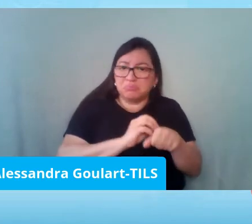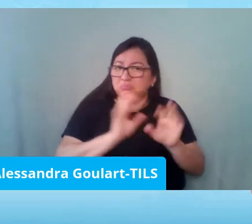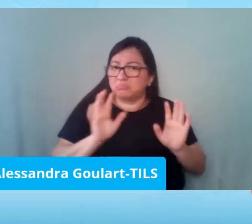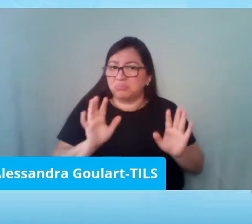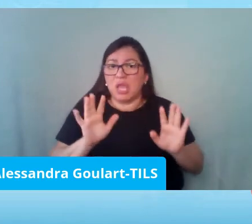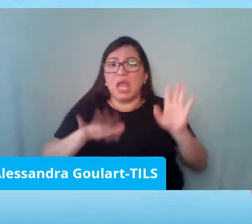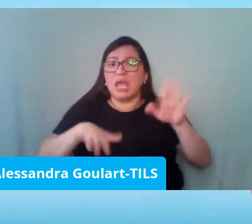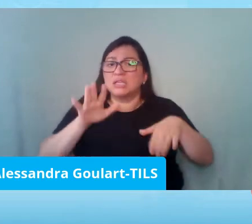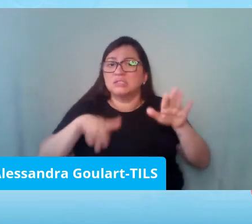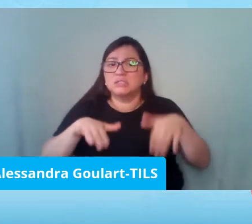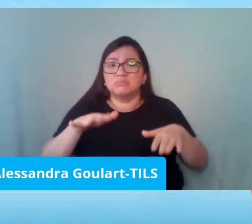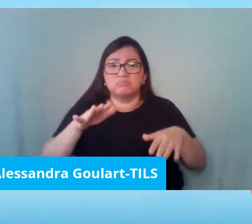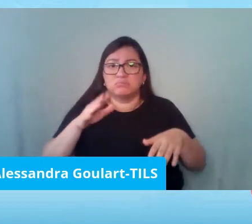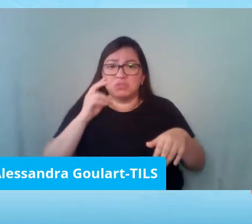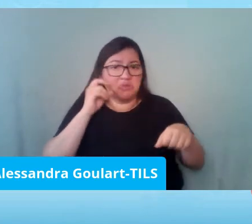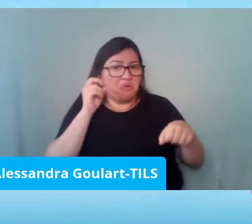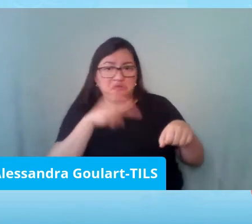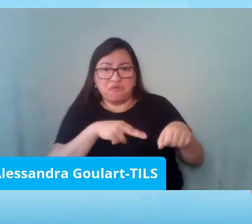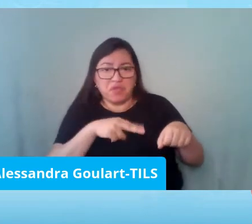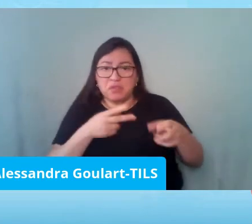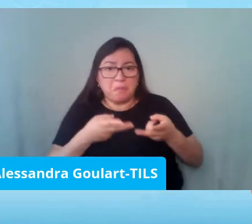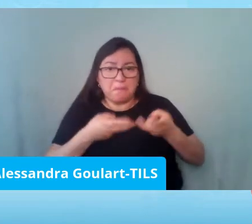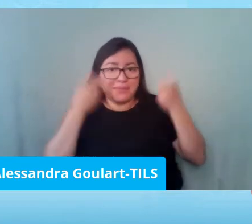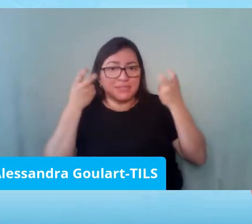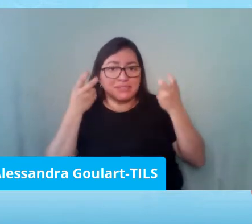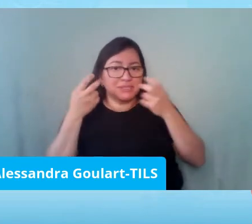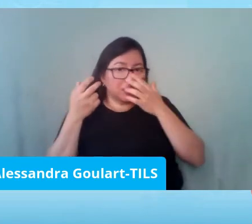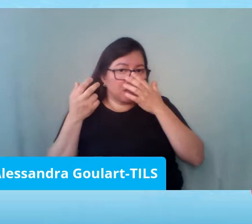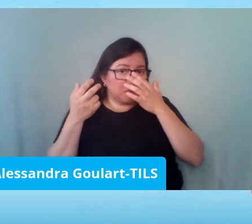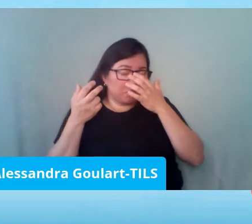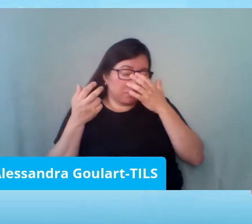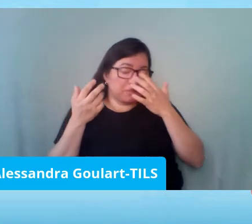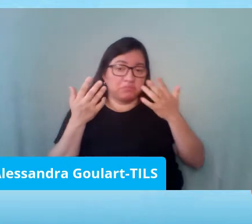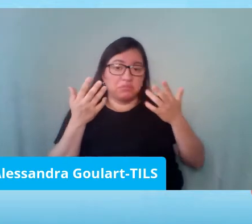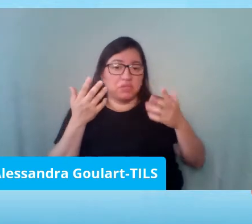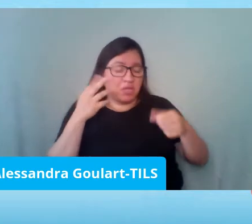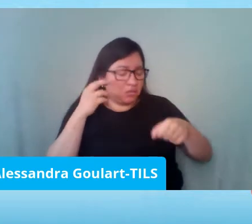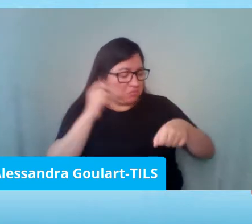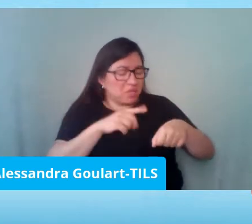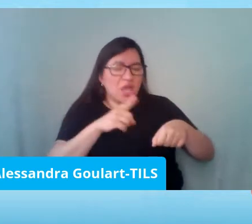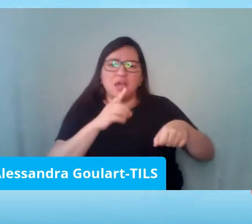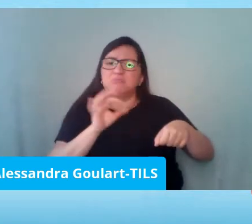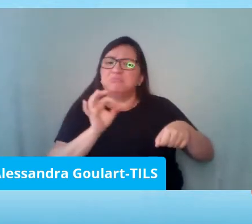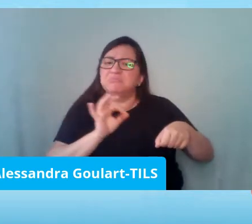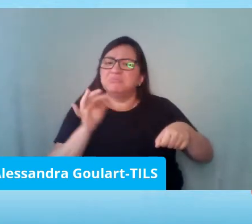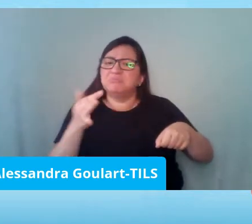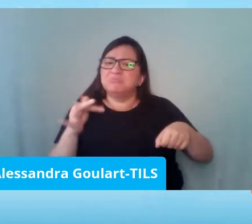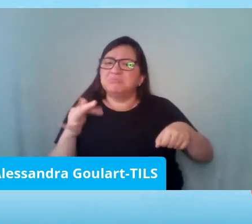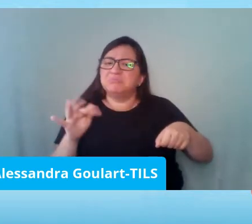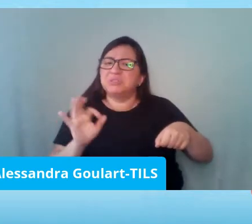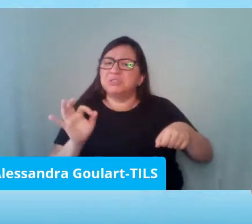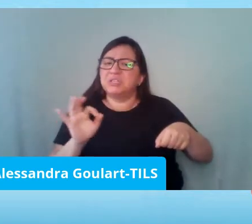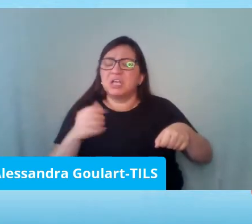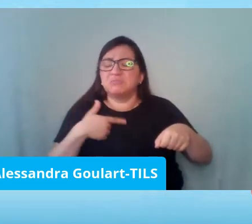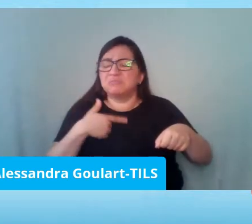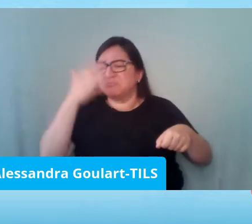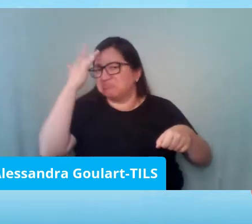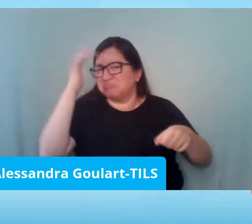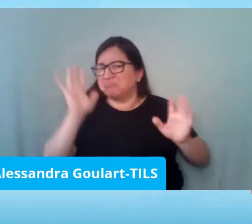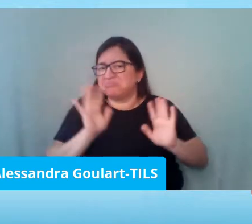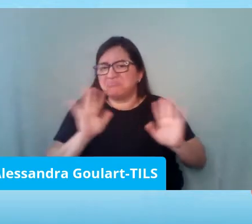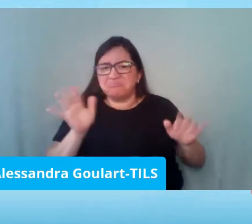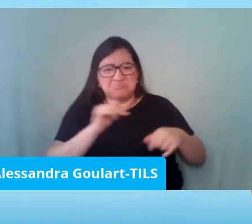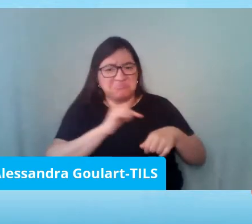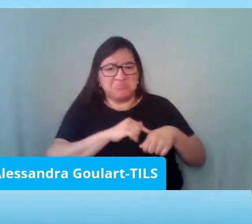pessoa nem vê, ou quando vê, aquilo lá sumiu, não me incomodou e passou batido na minha vida para